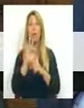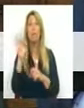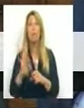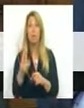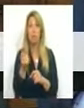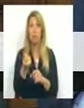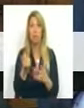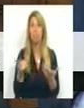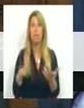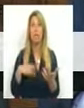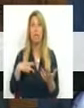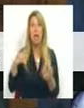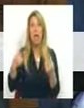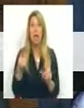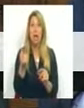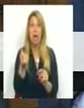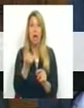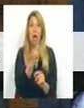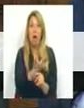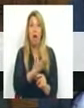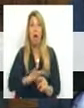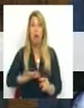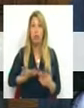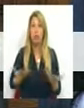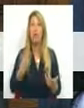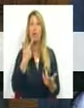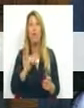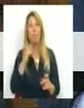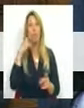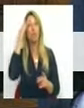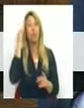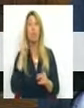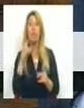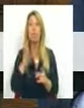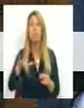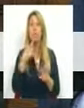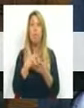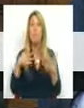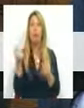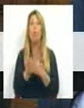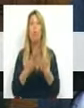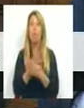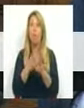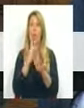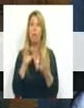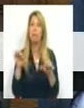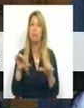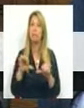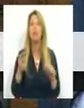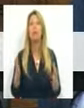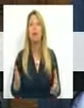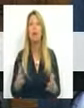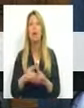liquidez, que não nos podemos esquecer, que foi feita num ambiente macroeconómico adverso, a quando da primeira submissão do seu plano de reestruturação,